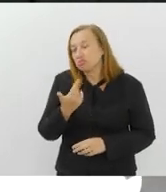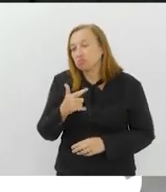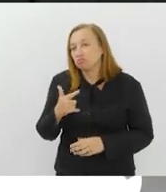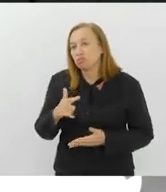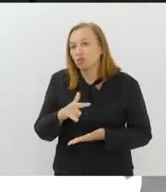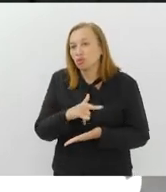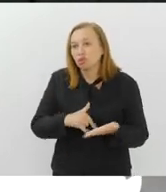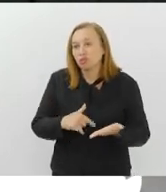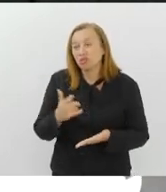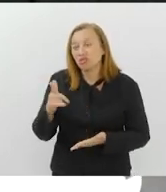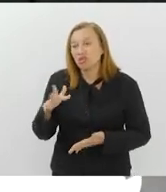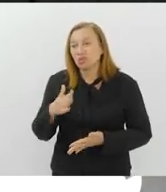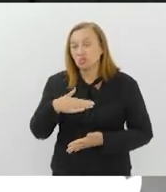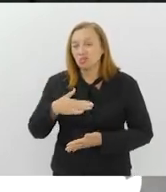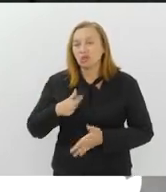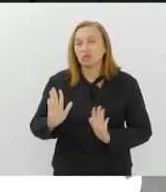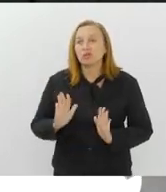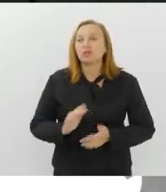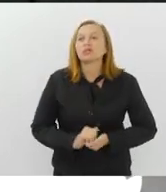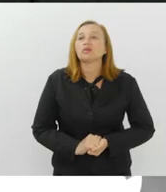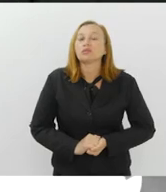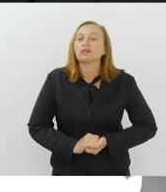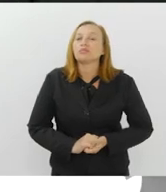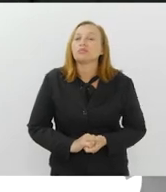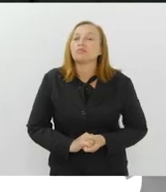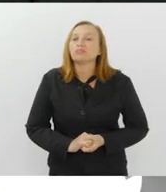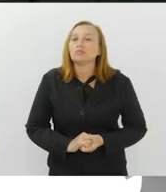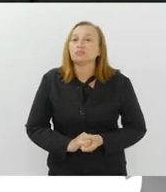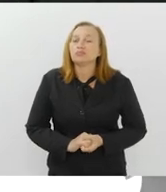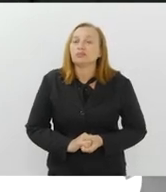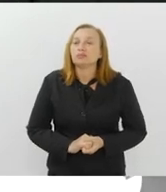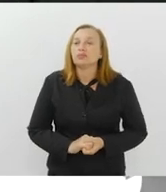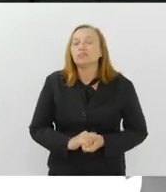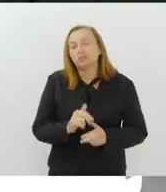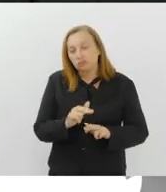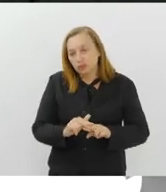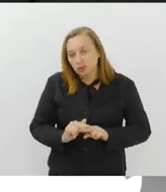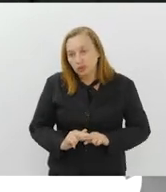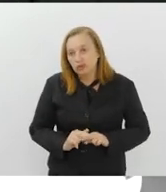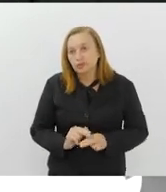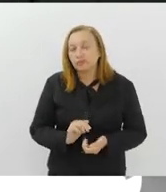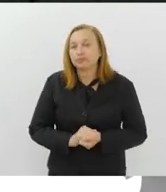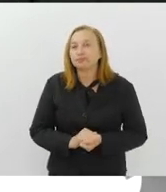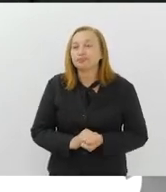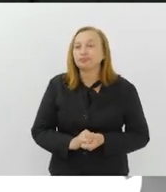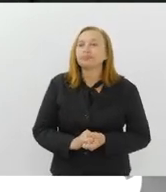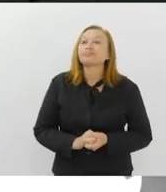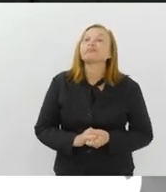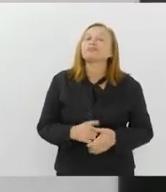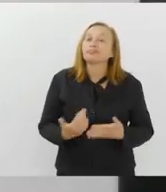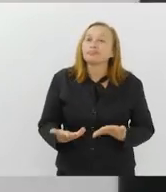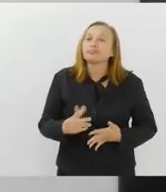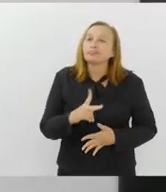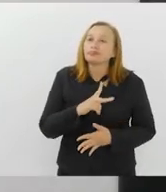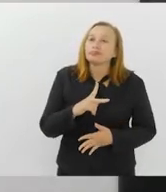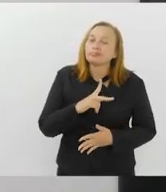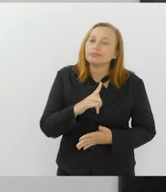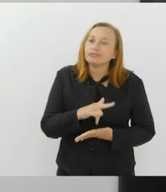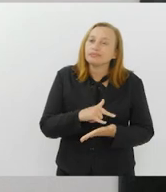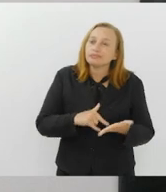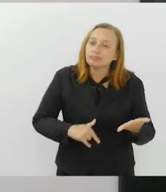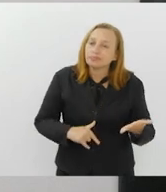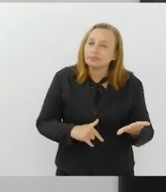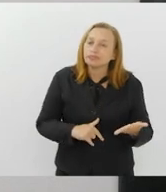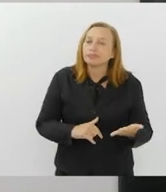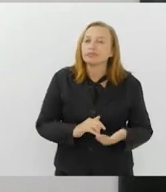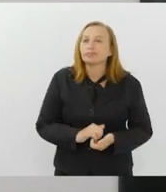aqui. E aí, essa que é a razão dessa faixa 3, deputado. Então, no próprio documento, né,